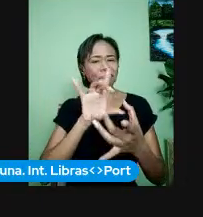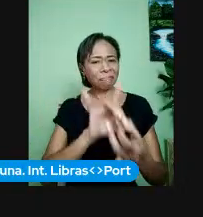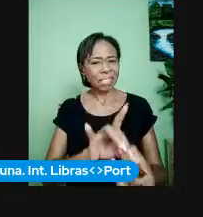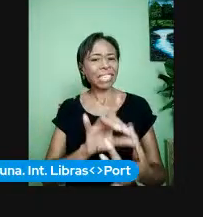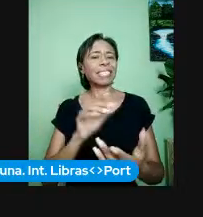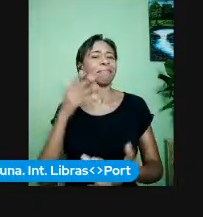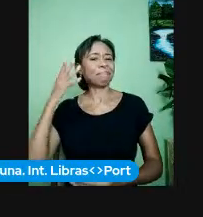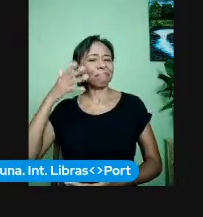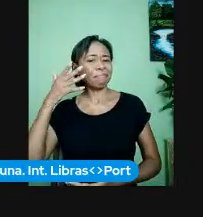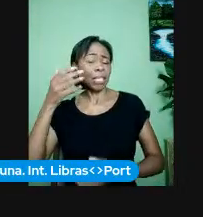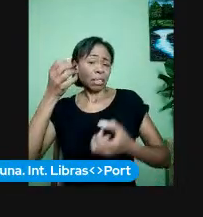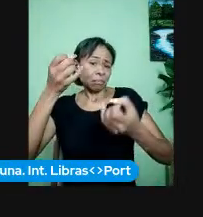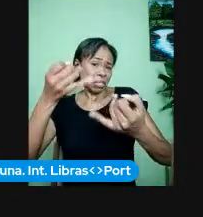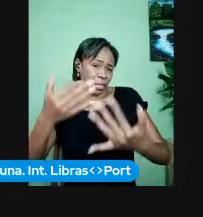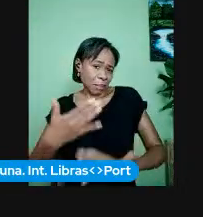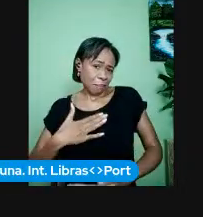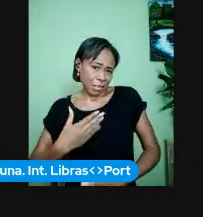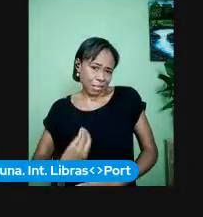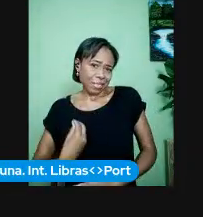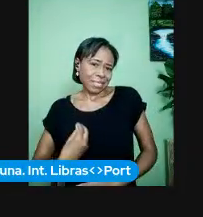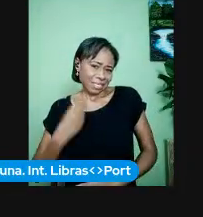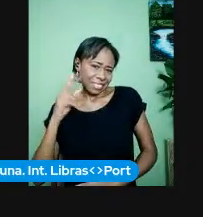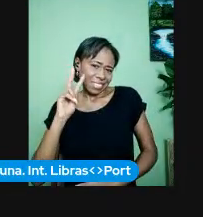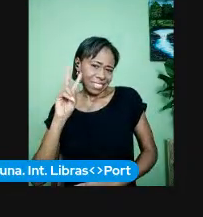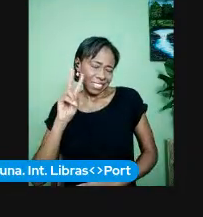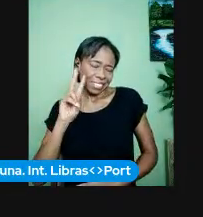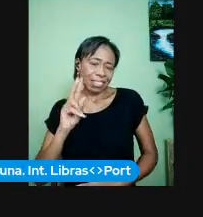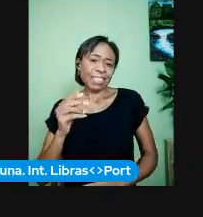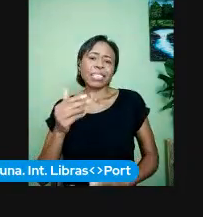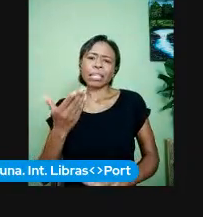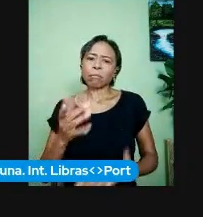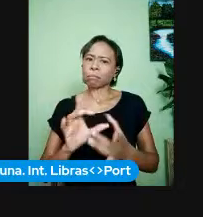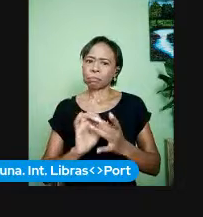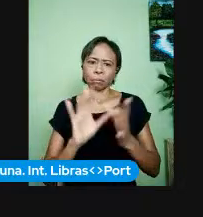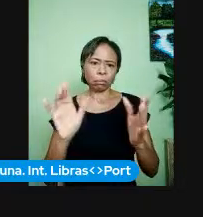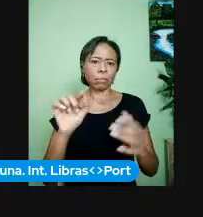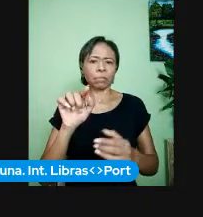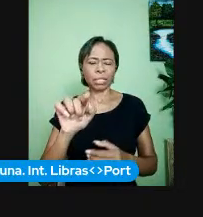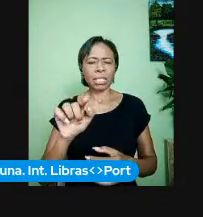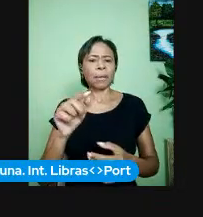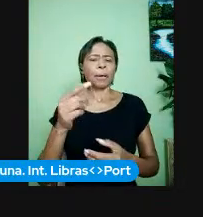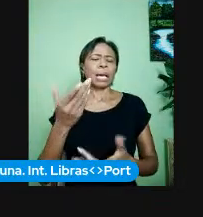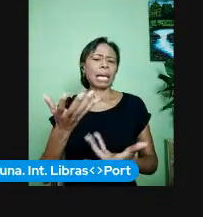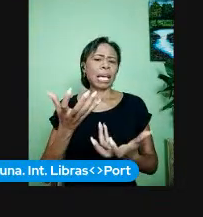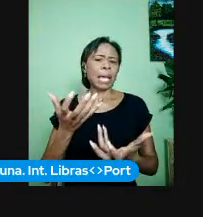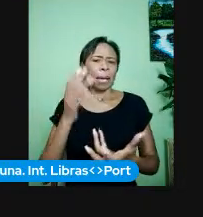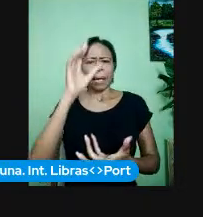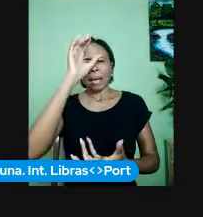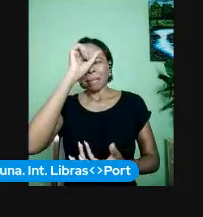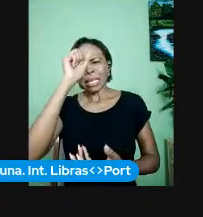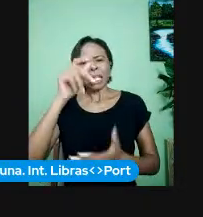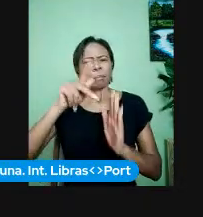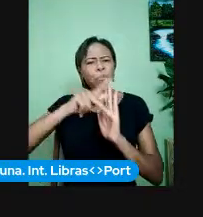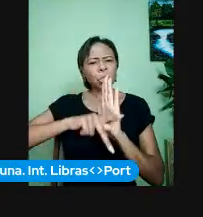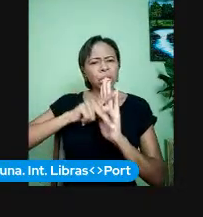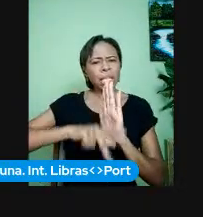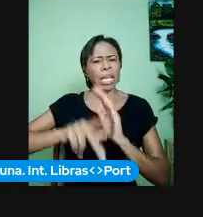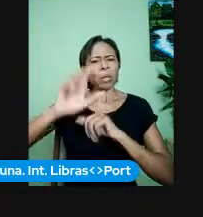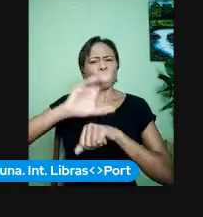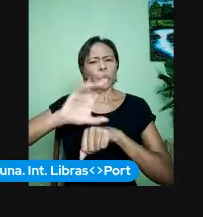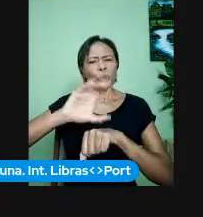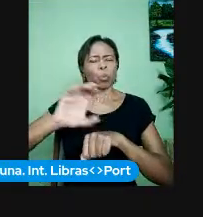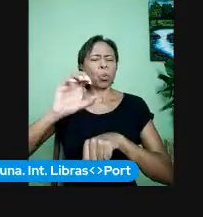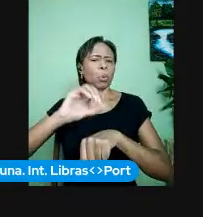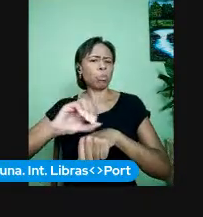Me coloco aqui à disposição para que a gente possa falar de projetos, de ações, de acesso, de capacitação, que